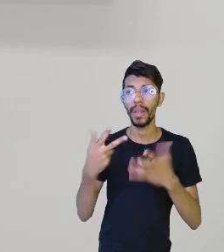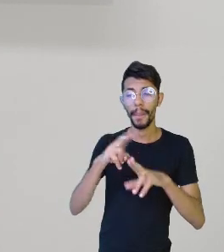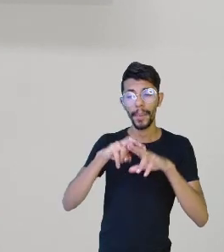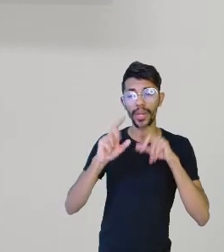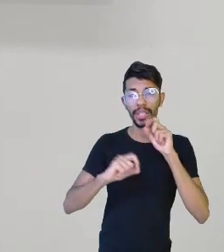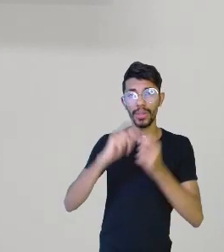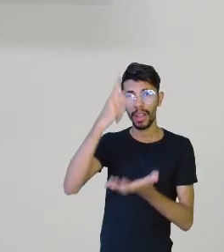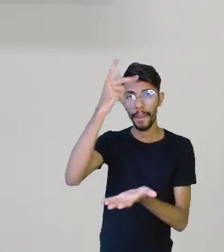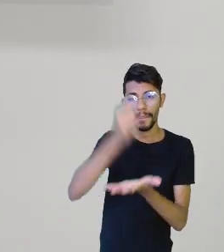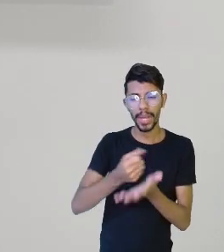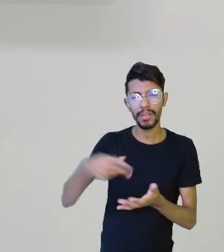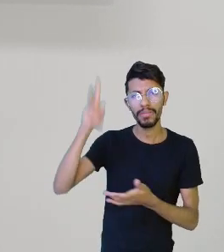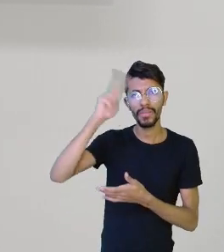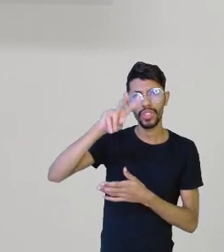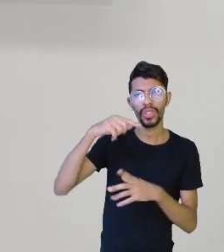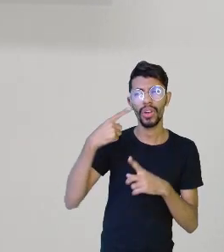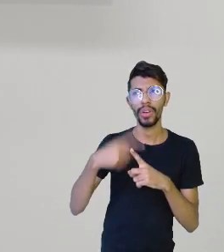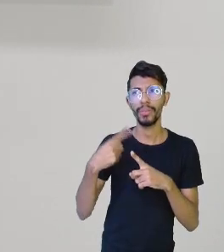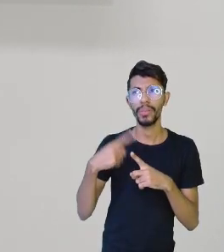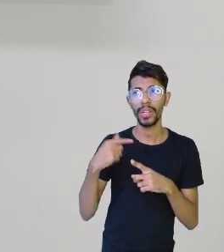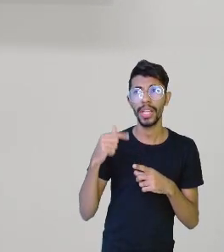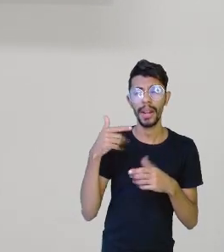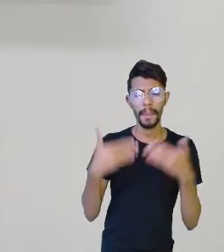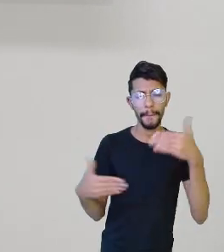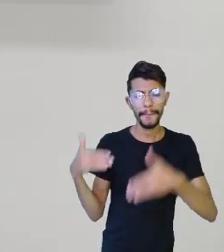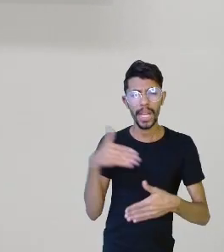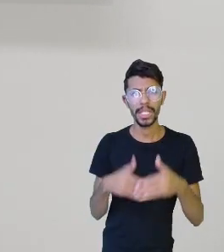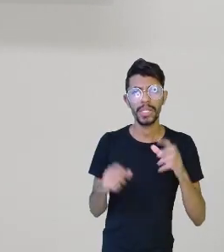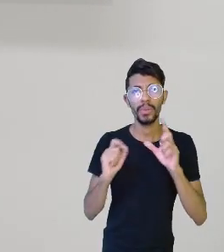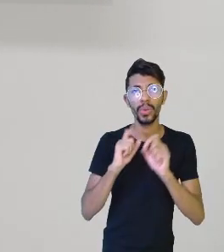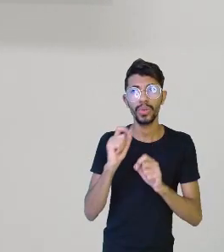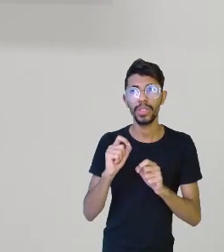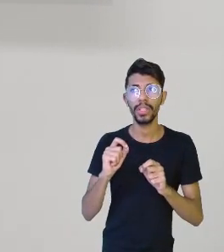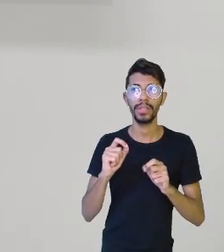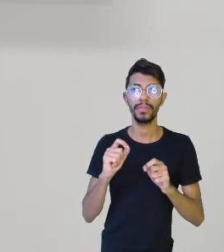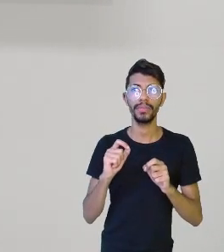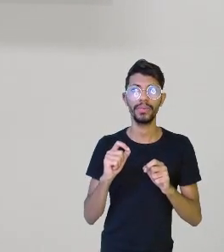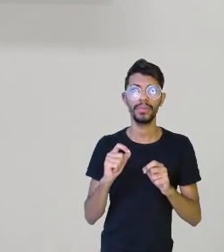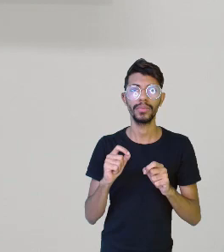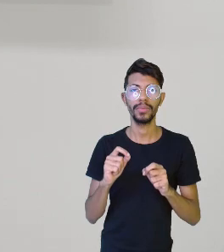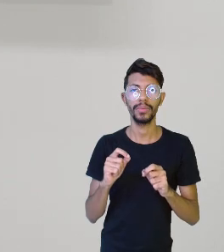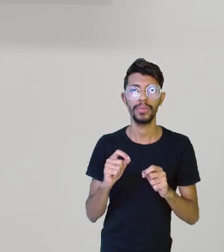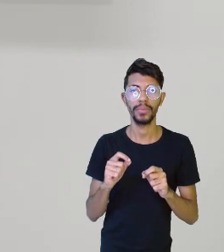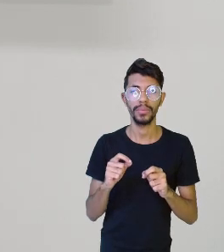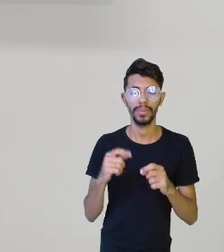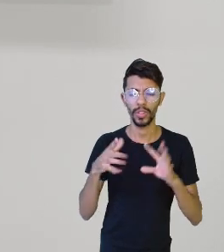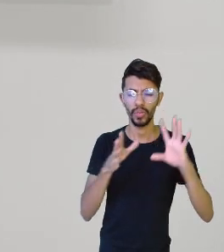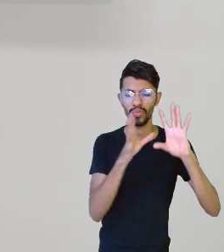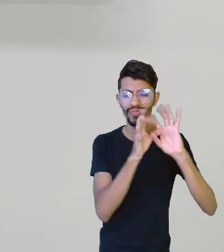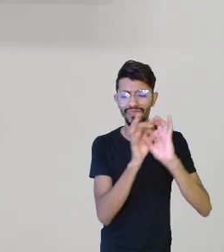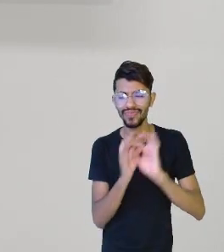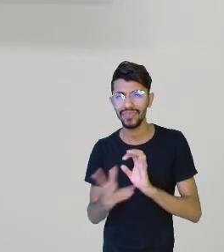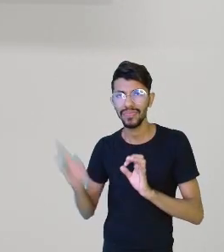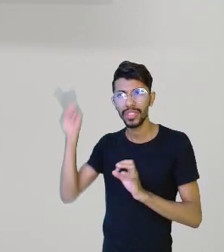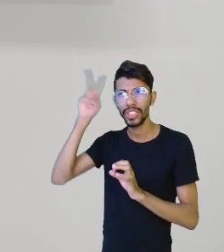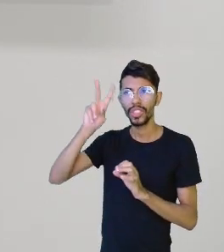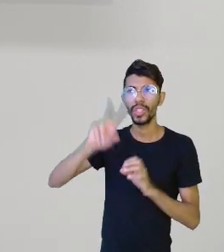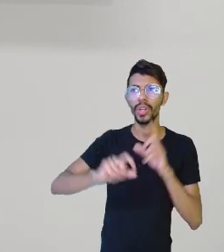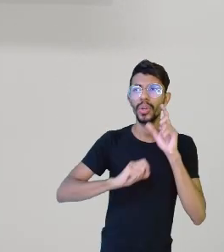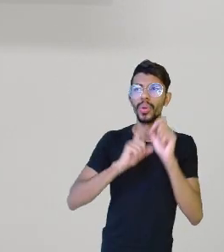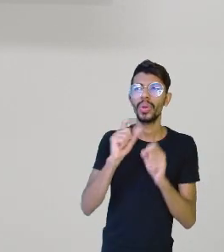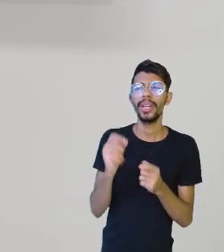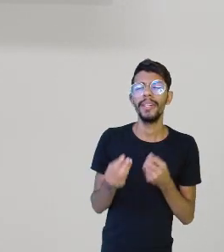ser considerado assim, ele tem que fazer parte de toda um contexto, de toda uma, posso dizer